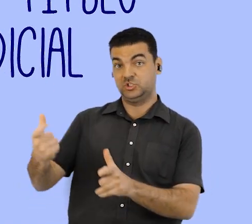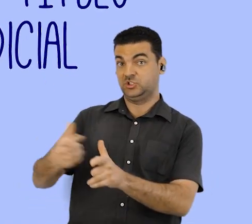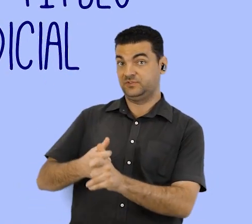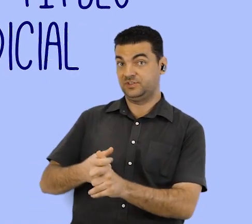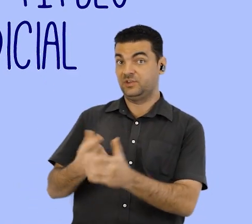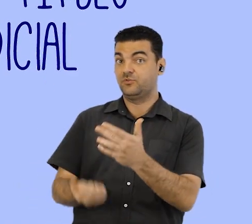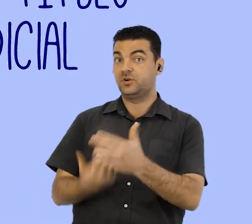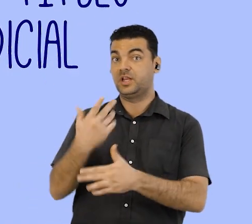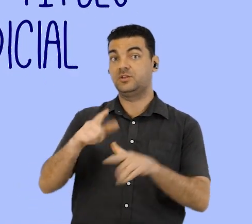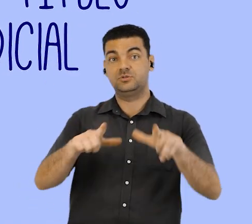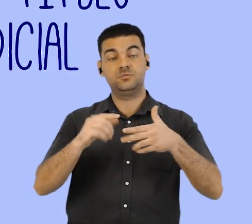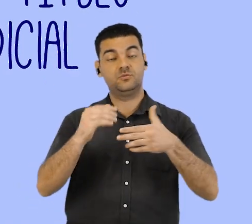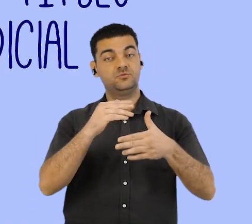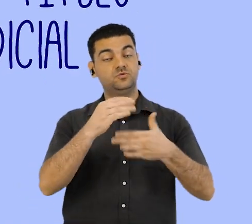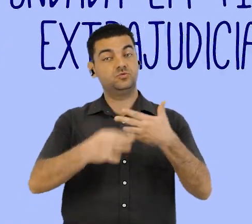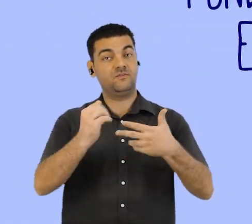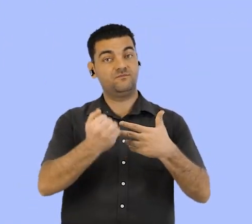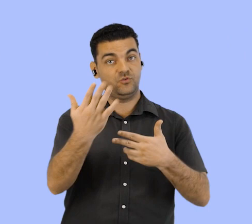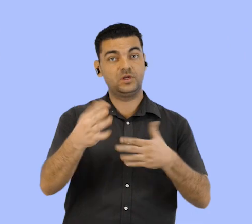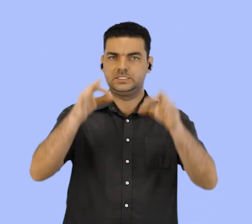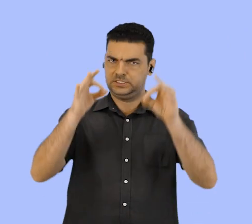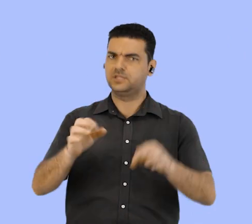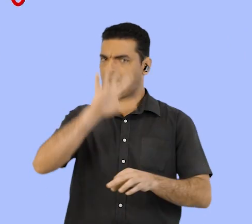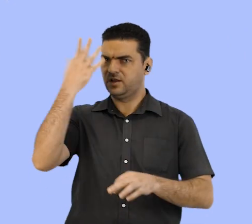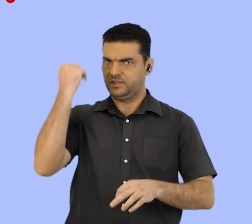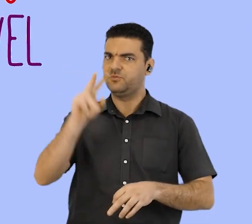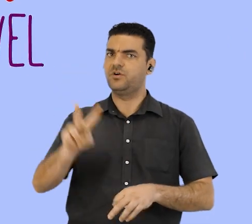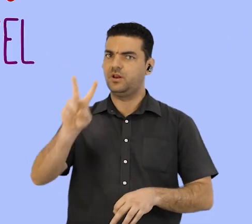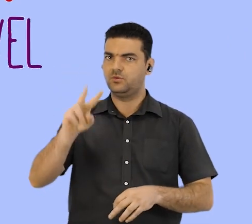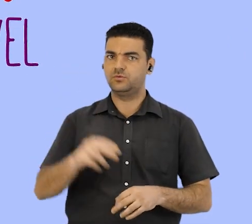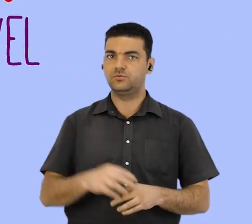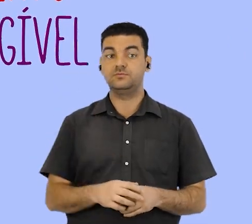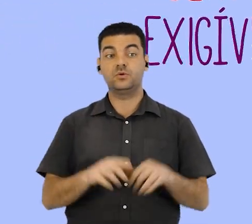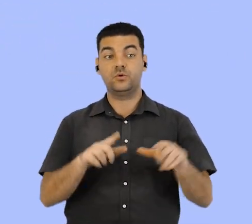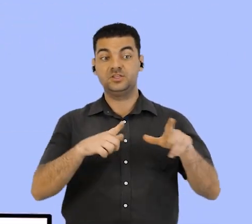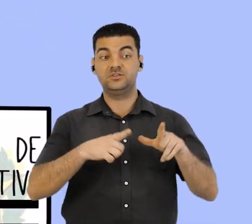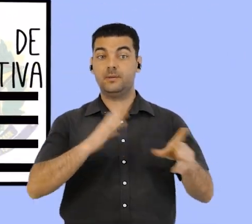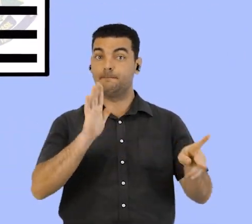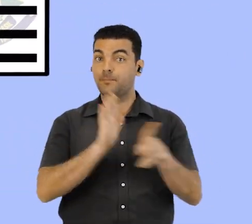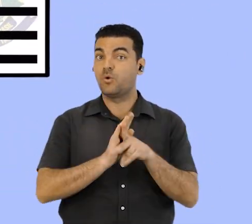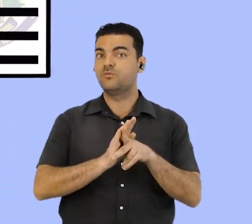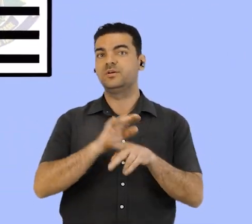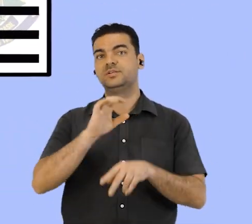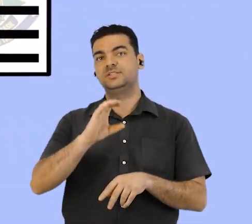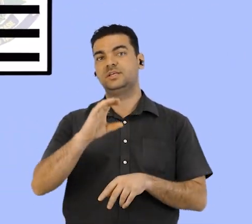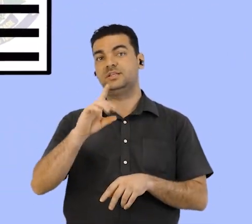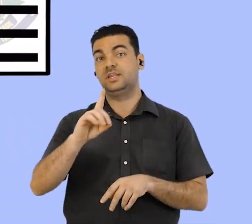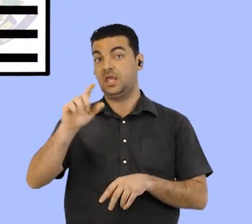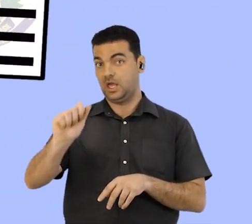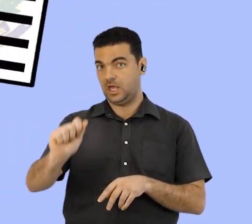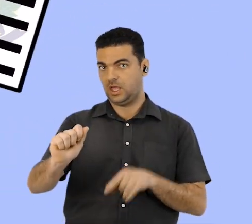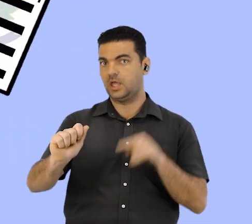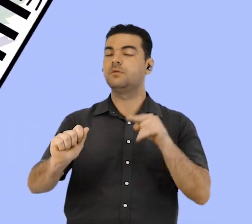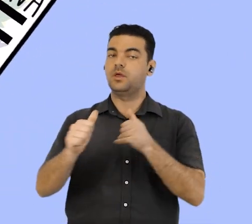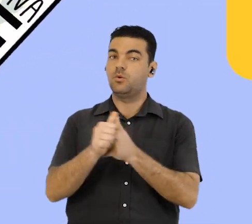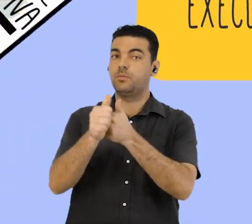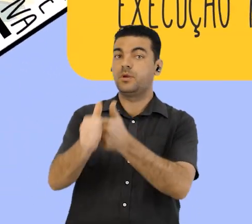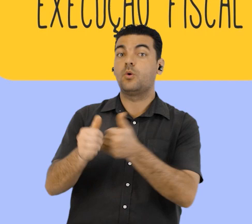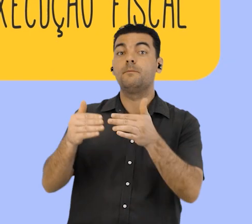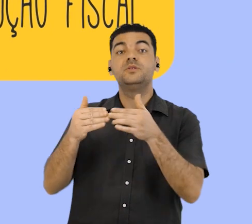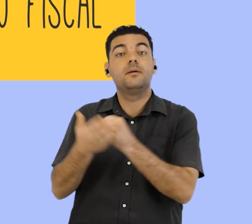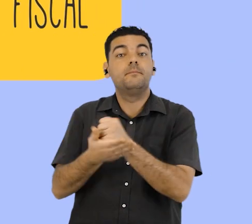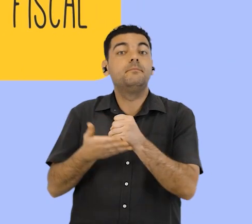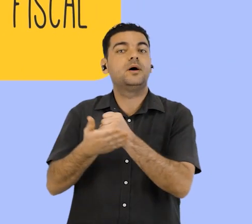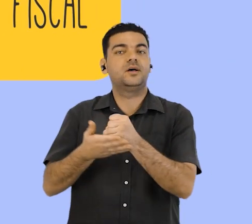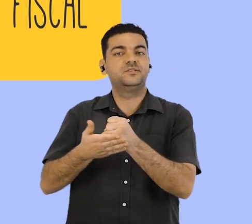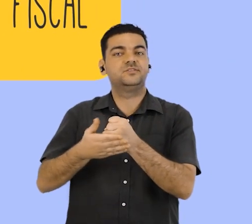de dívida fundada em título extrajudicial, líquido, certo e exigível, a certidão de dívida ativa, ou CDA, que inclusive deve acompanhar a